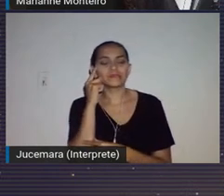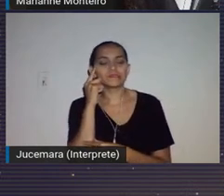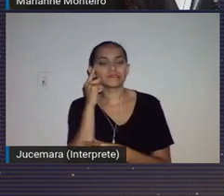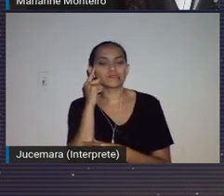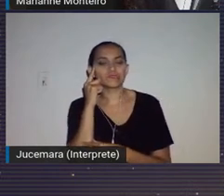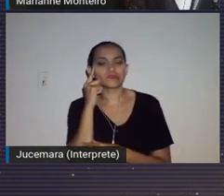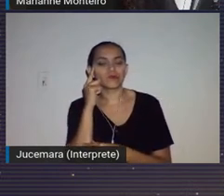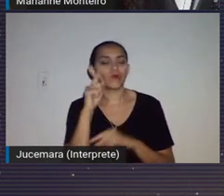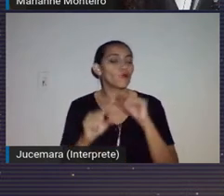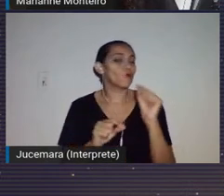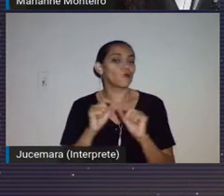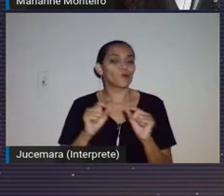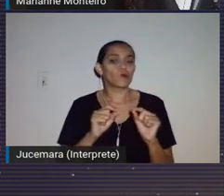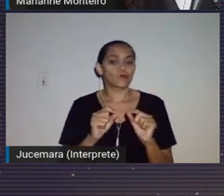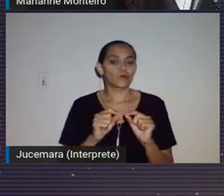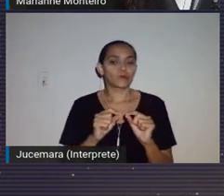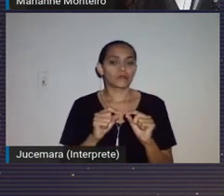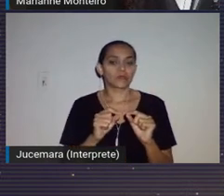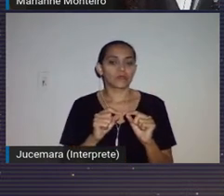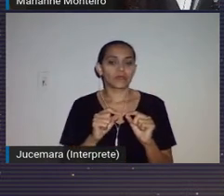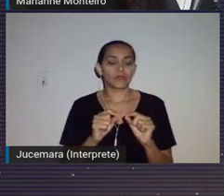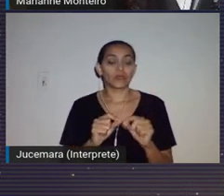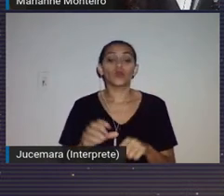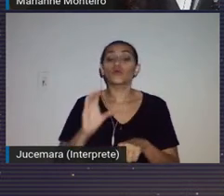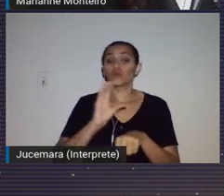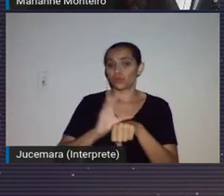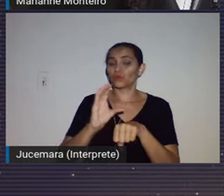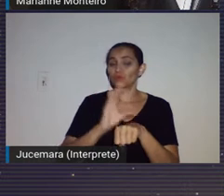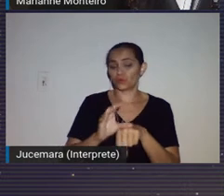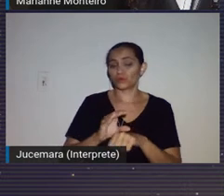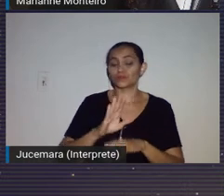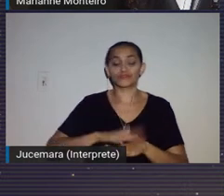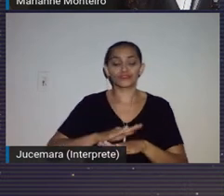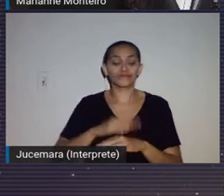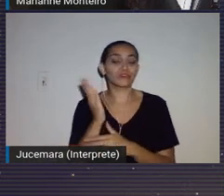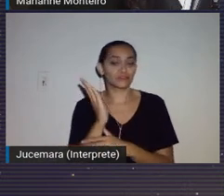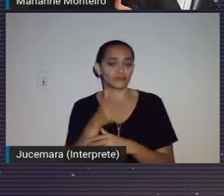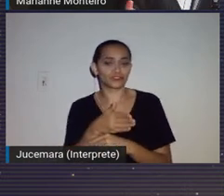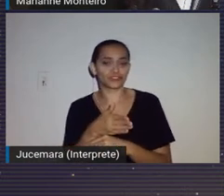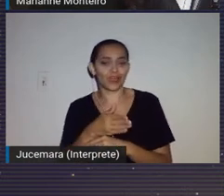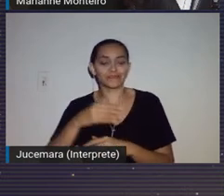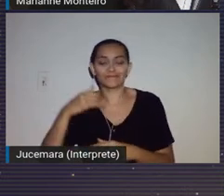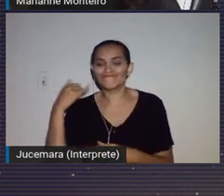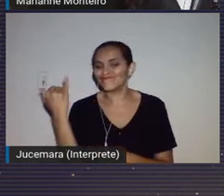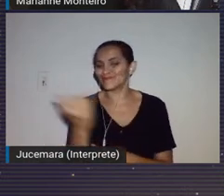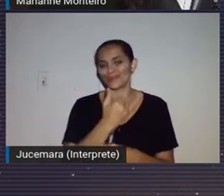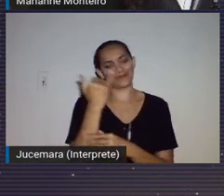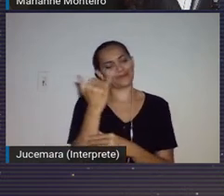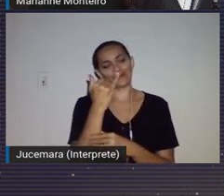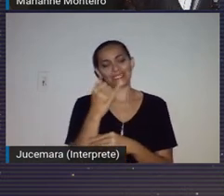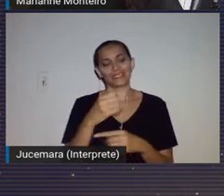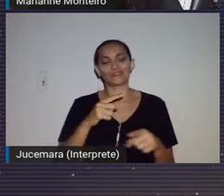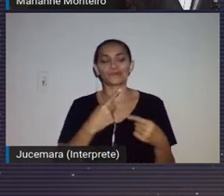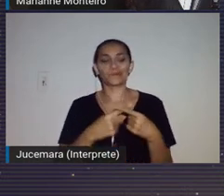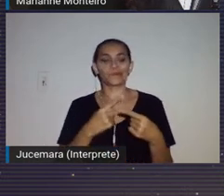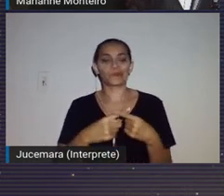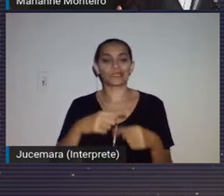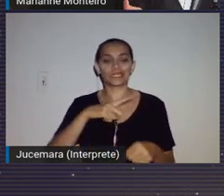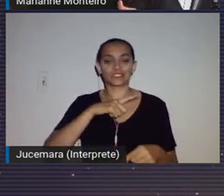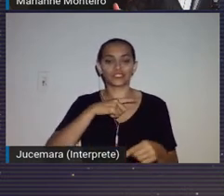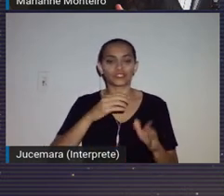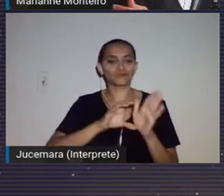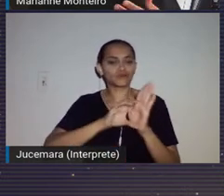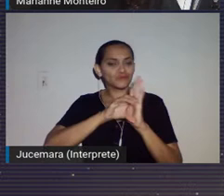o curso que eu tinha feito do Coursera foi fundamental, porque ele já tinha me introduzido aos conceitos básicos de machine learning.